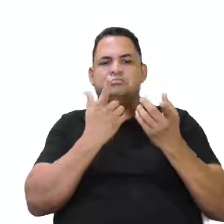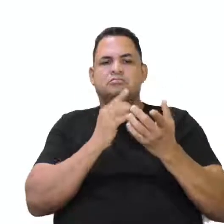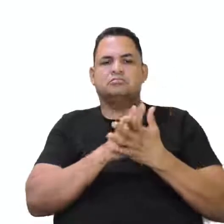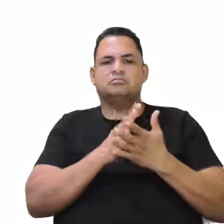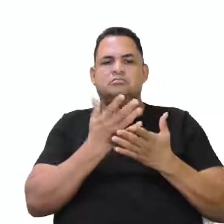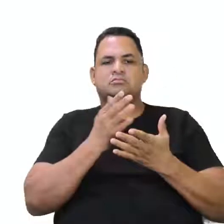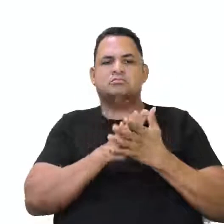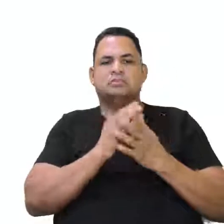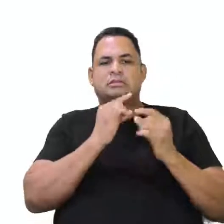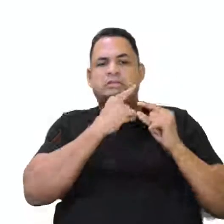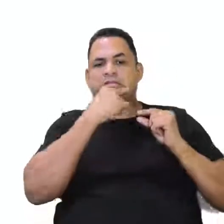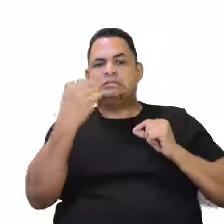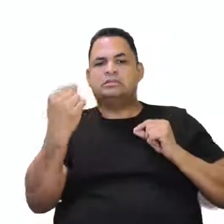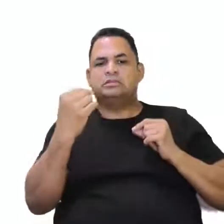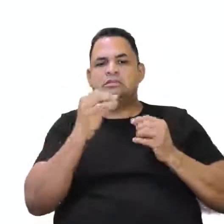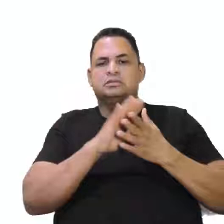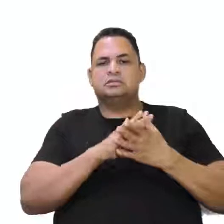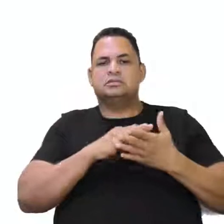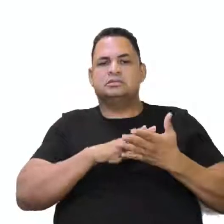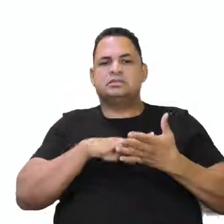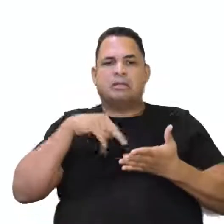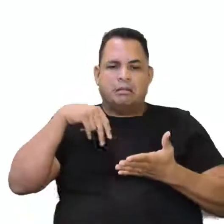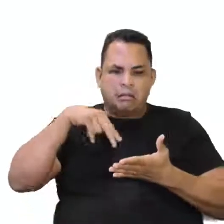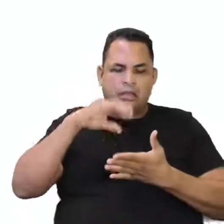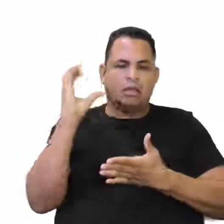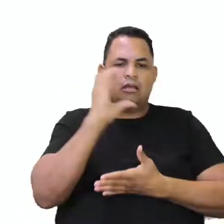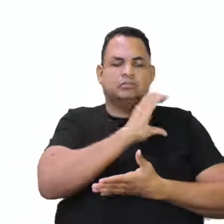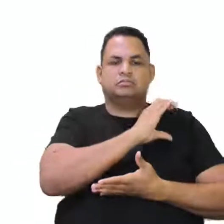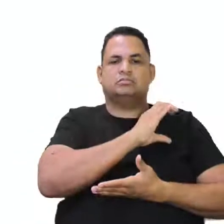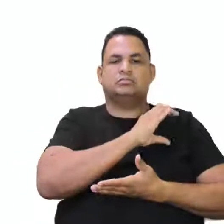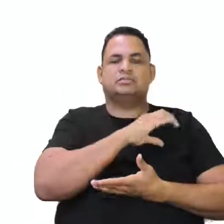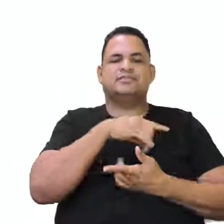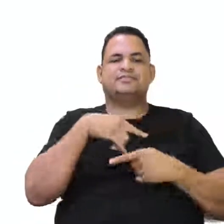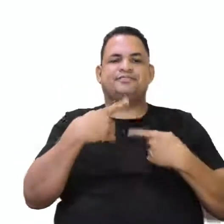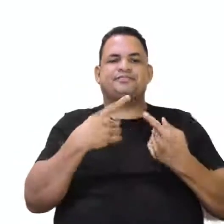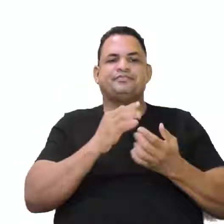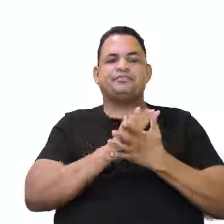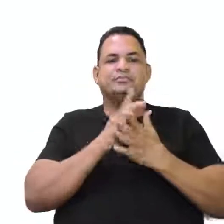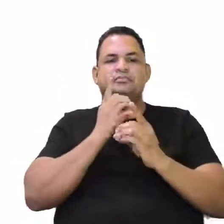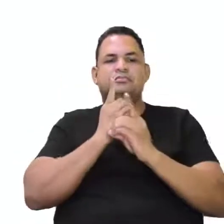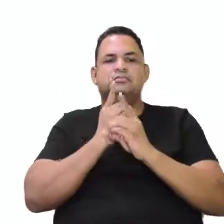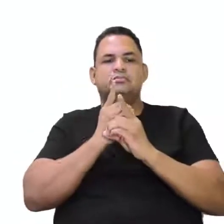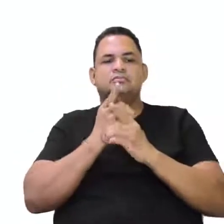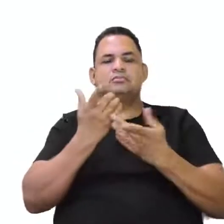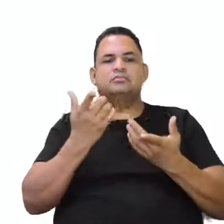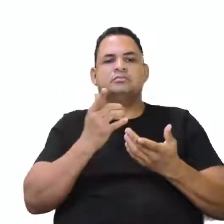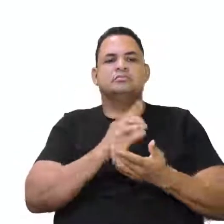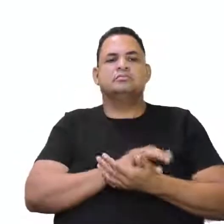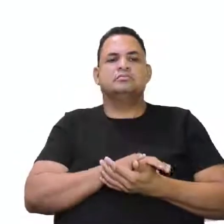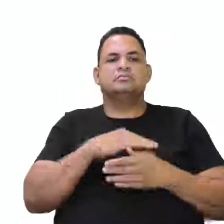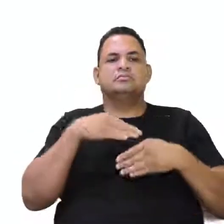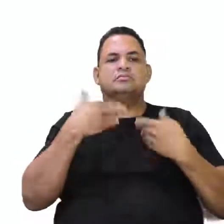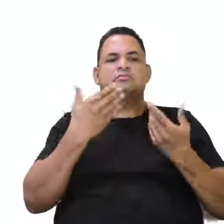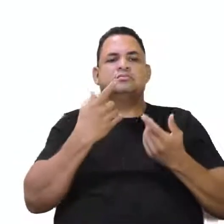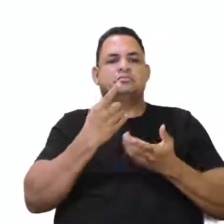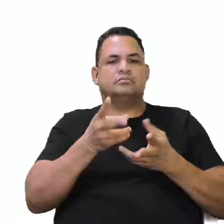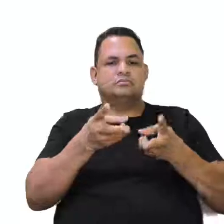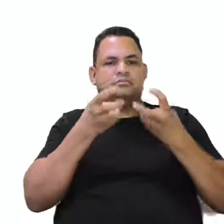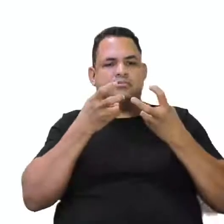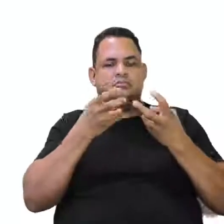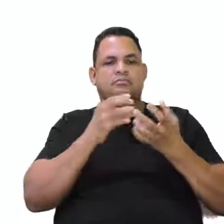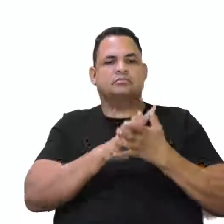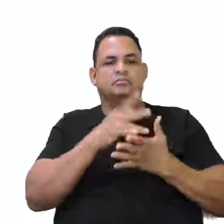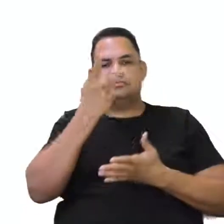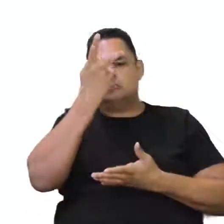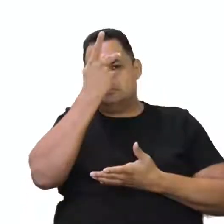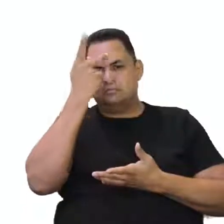quis fugir. Aí eu acelerei o passo. E aí a gente se encontrou, se topou, e aí quando eu percebi que era